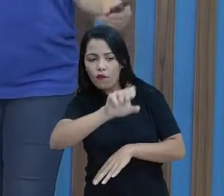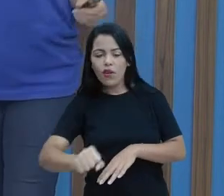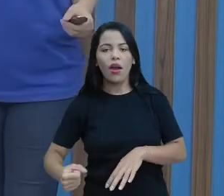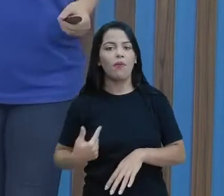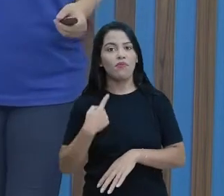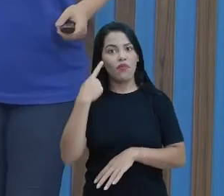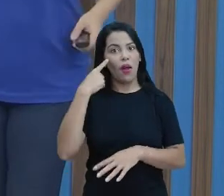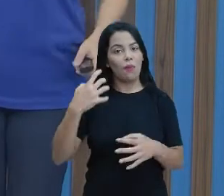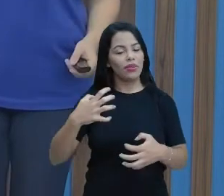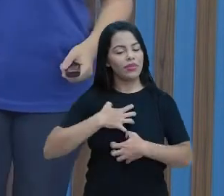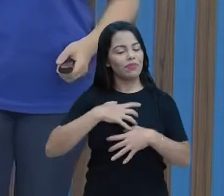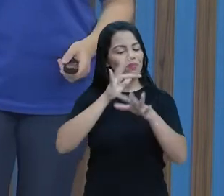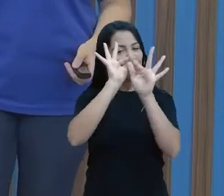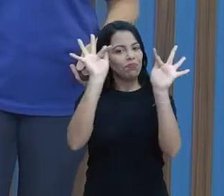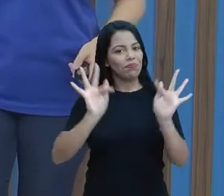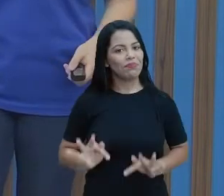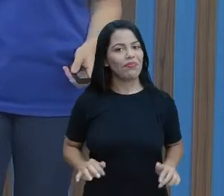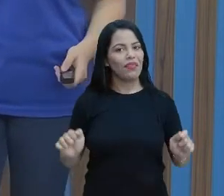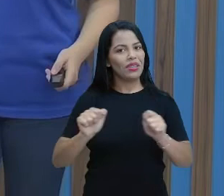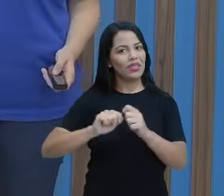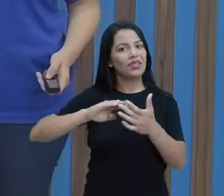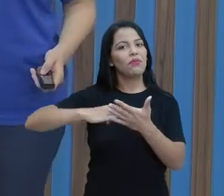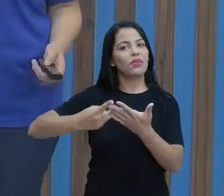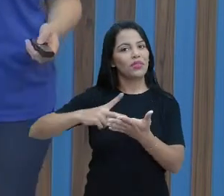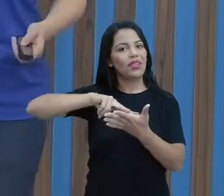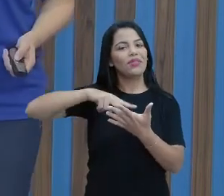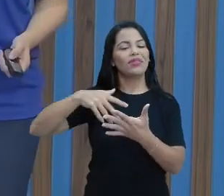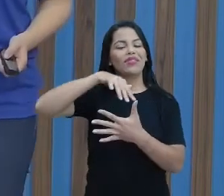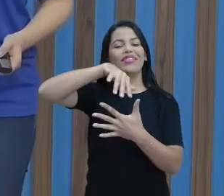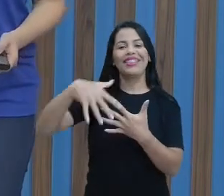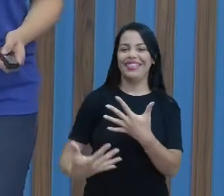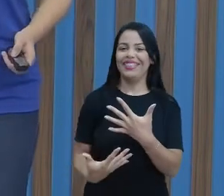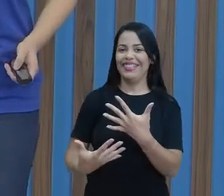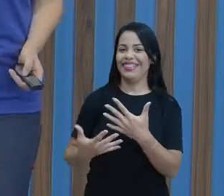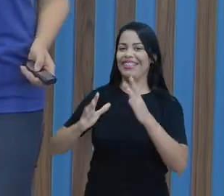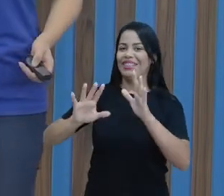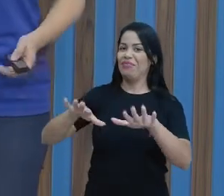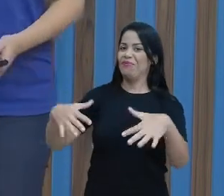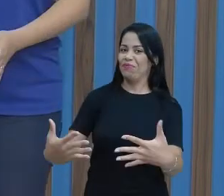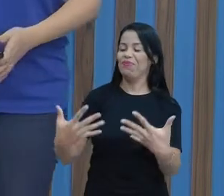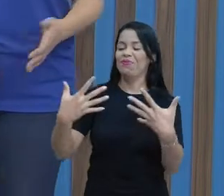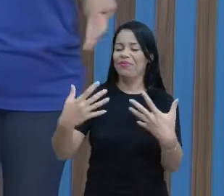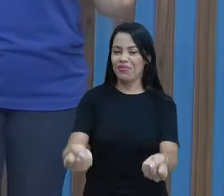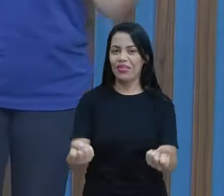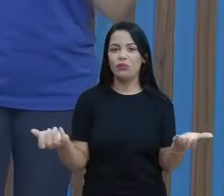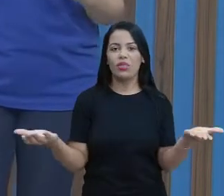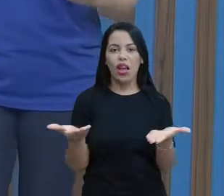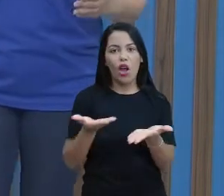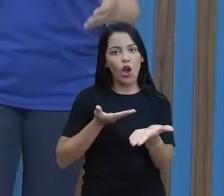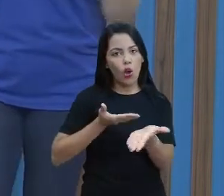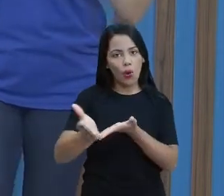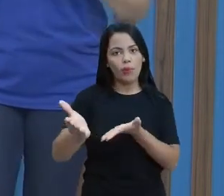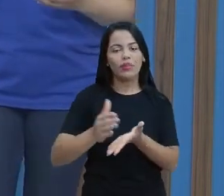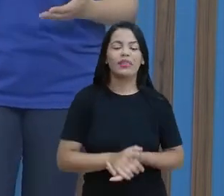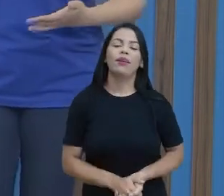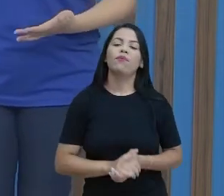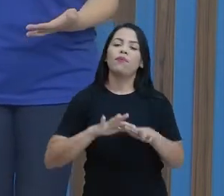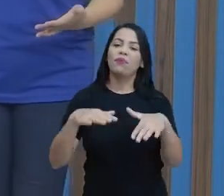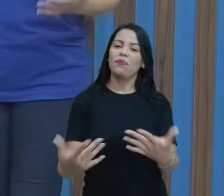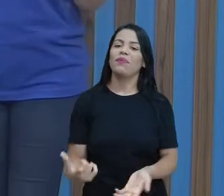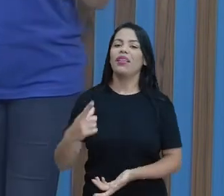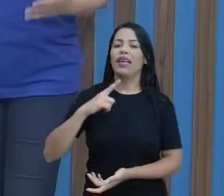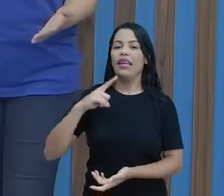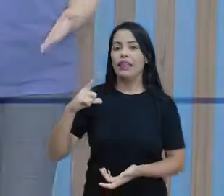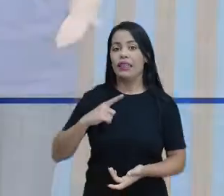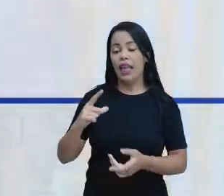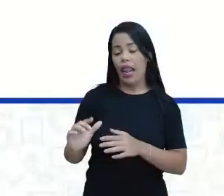ela está feliz de traduzir essa aula hoje, não é não, Laisa? Vamos lá. No YouTube tem um repositório das